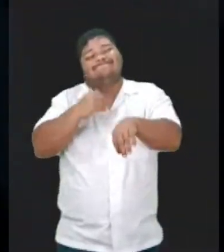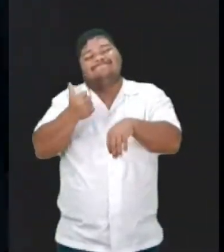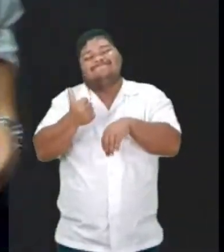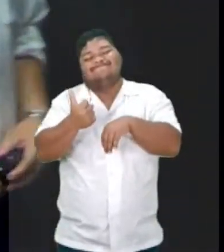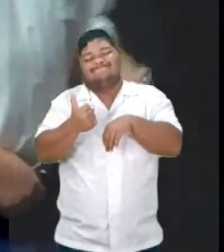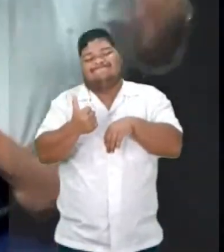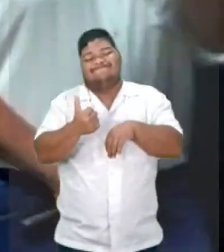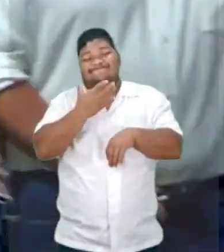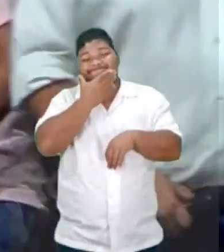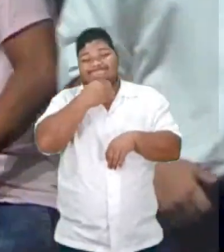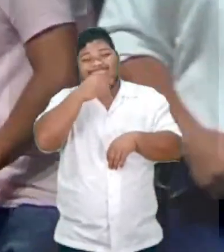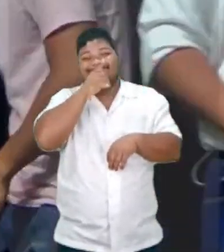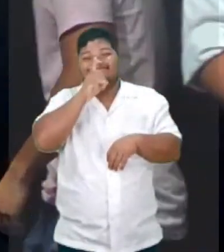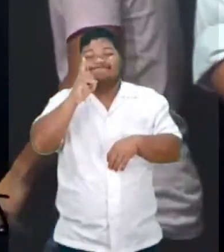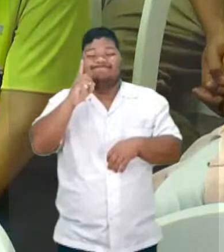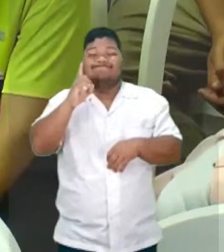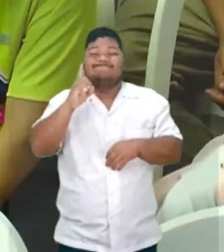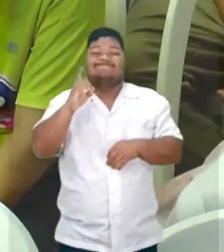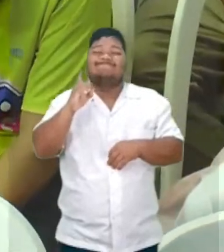Pai,